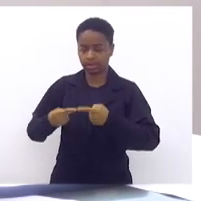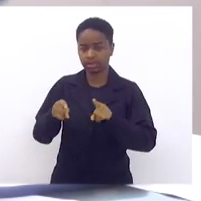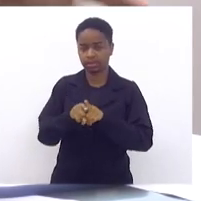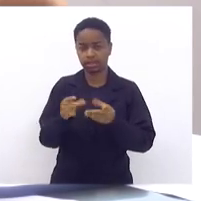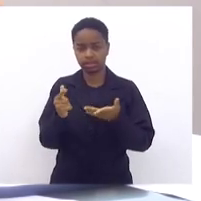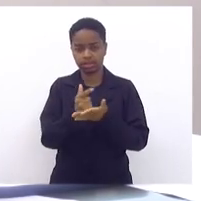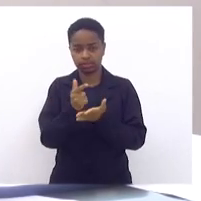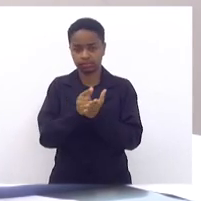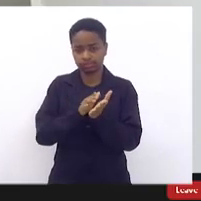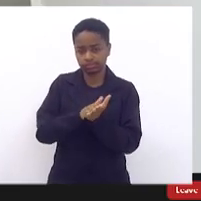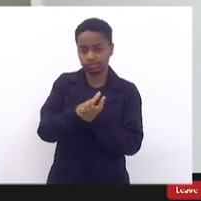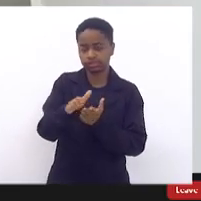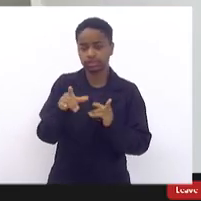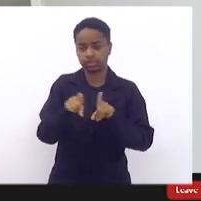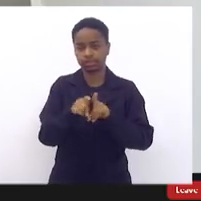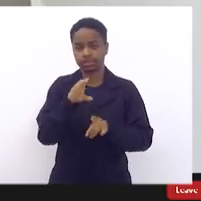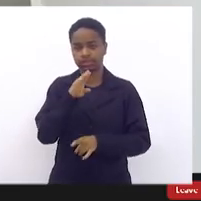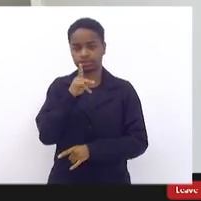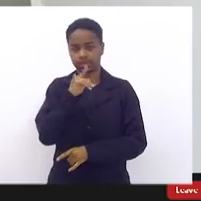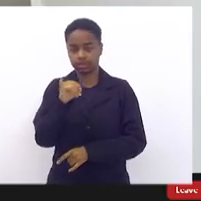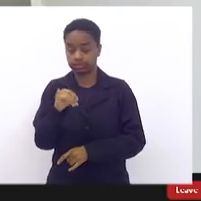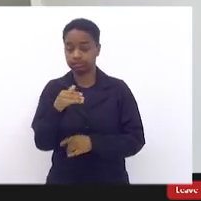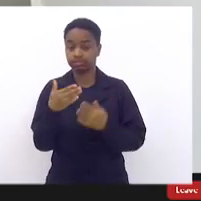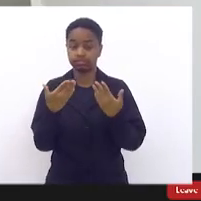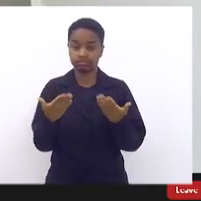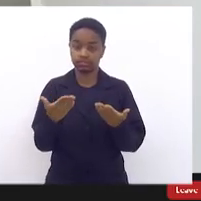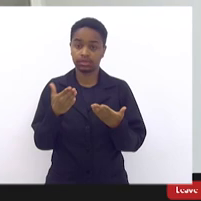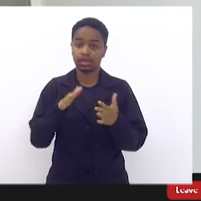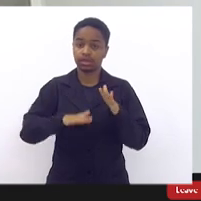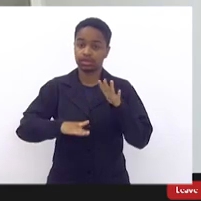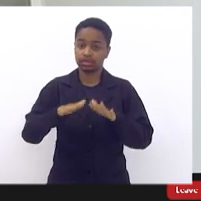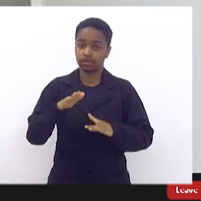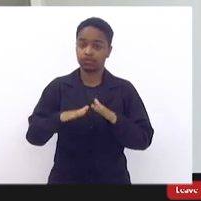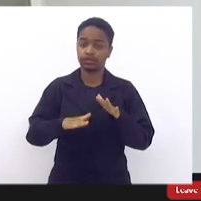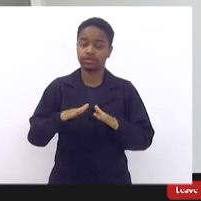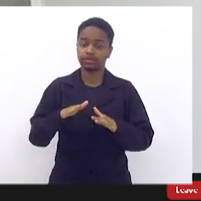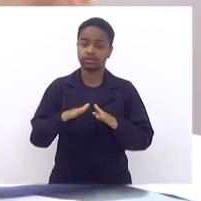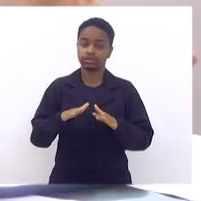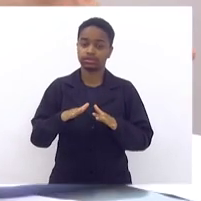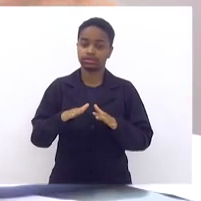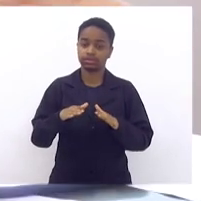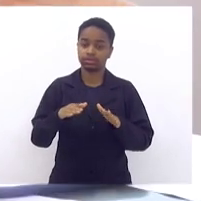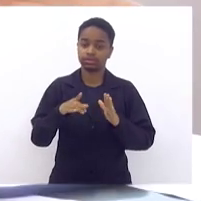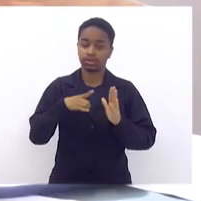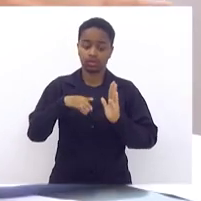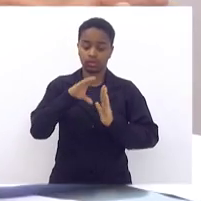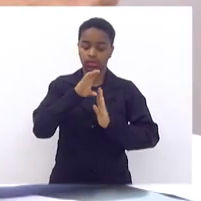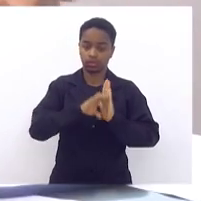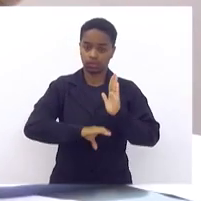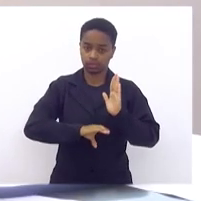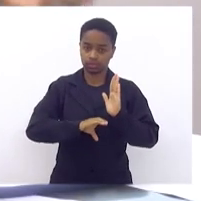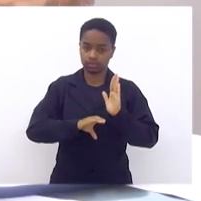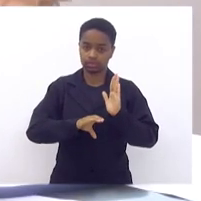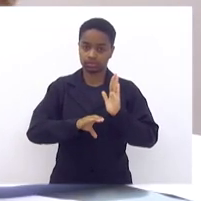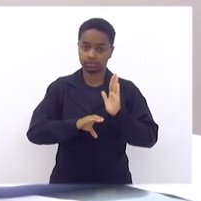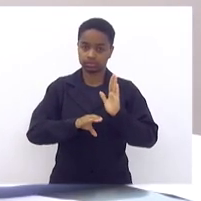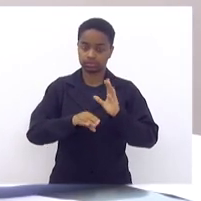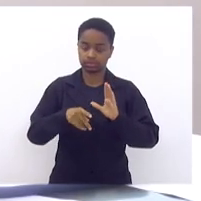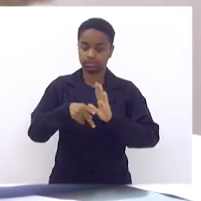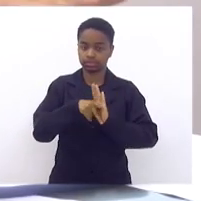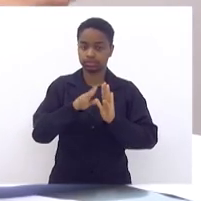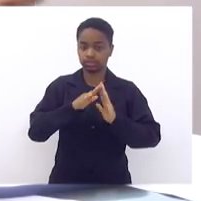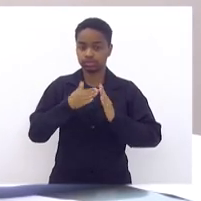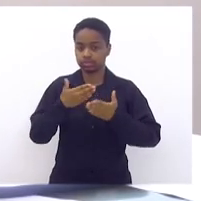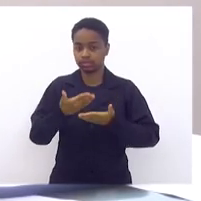lançados, CPIs, etc. Se talvez não devesse ir para o currículo das escolas, desde